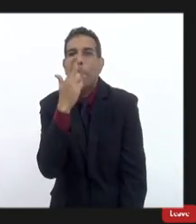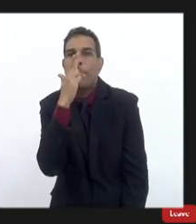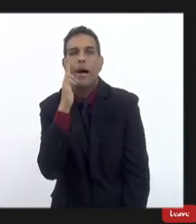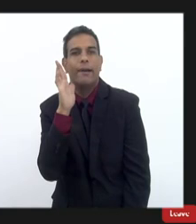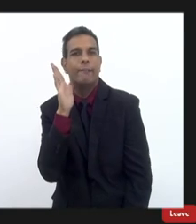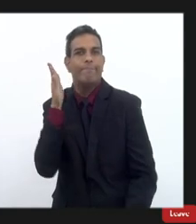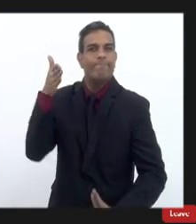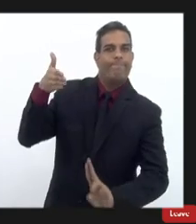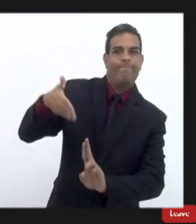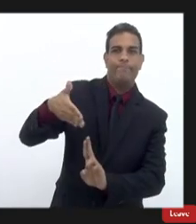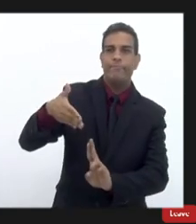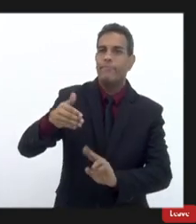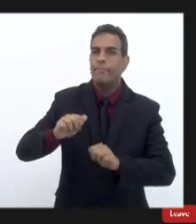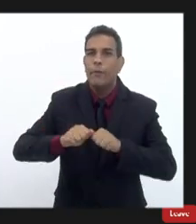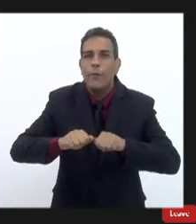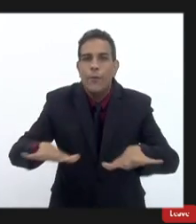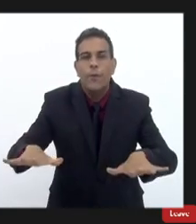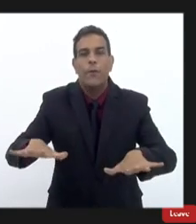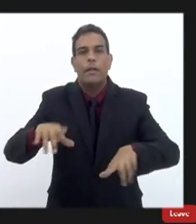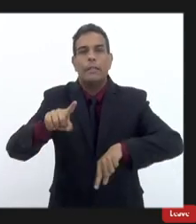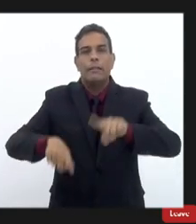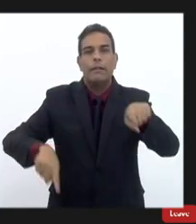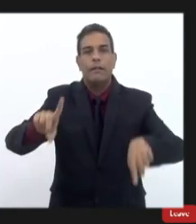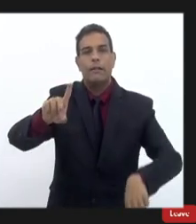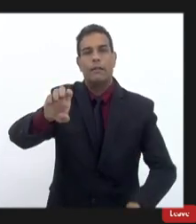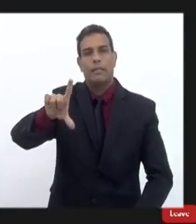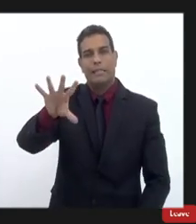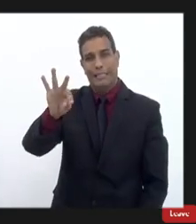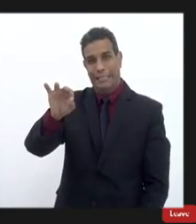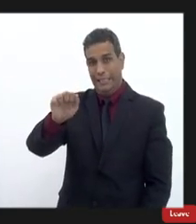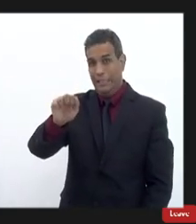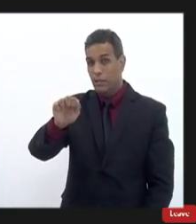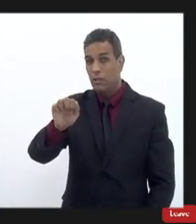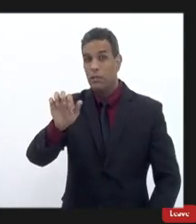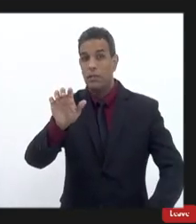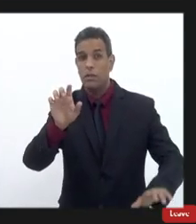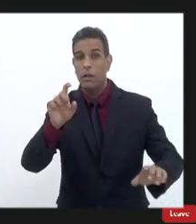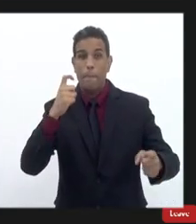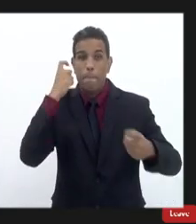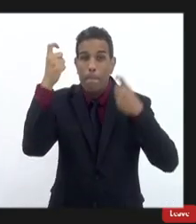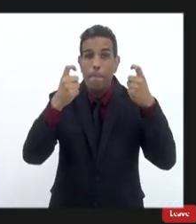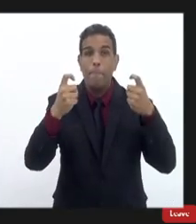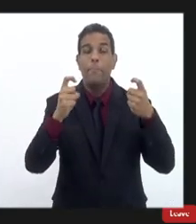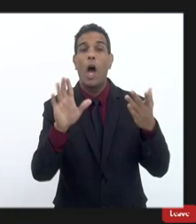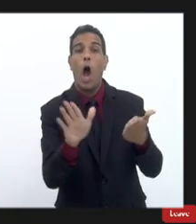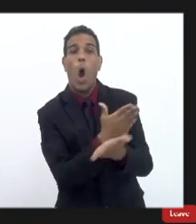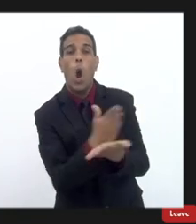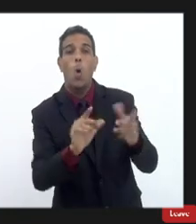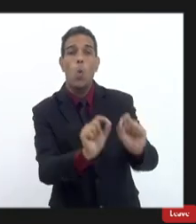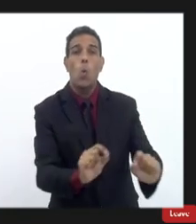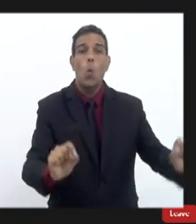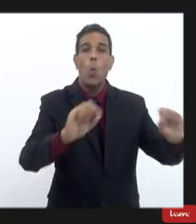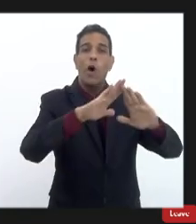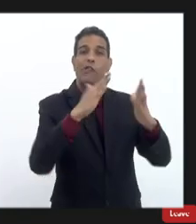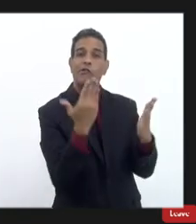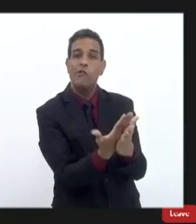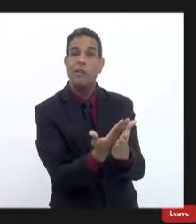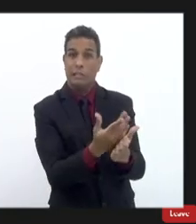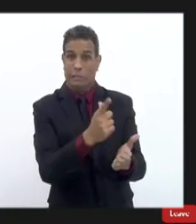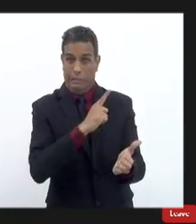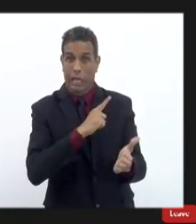e como o próprio relatório sinaliza, muitas escolas elas não possuem a quantidade suficiente